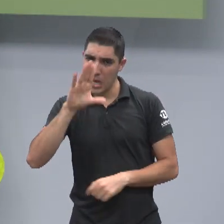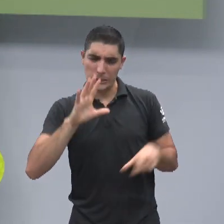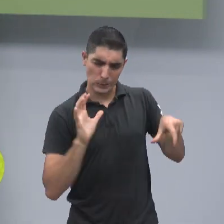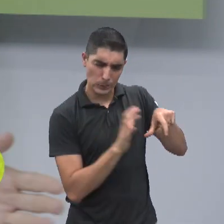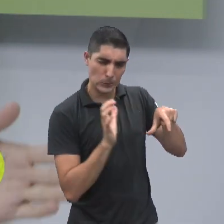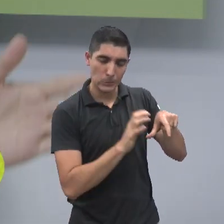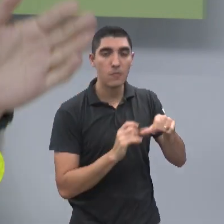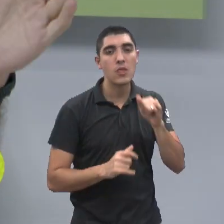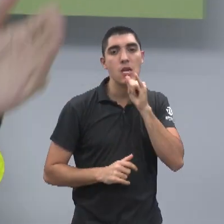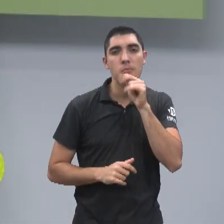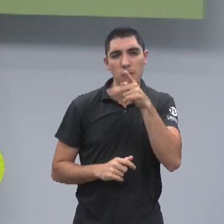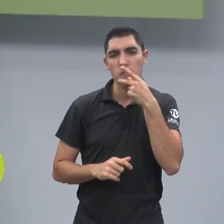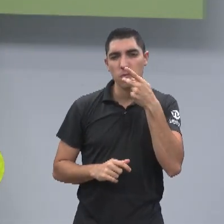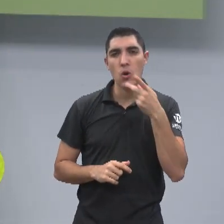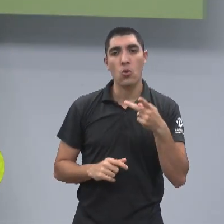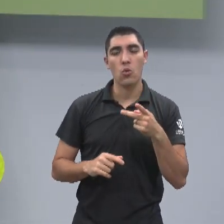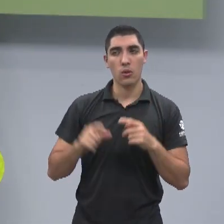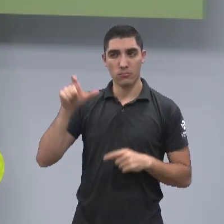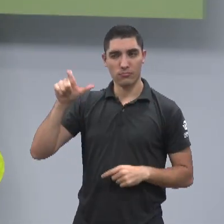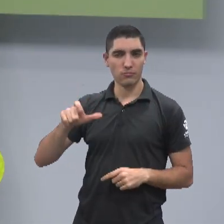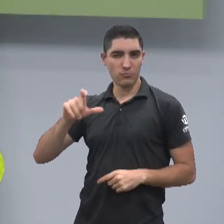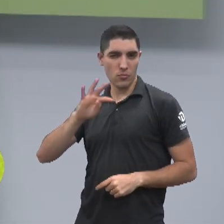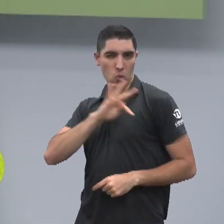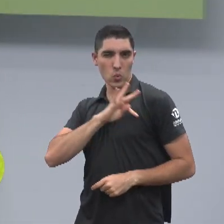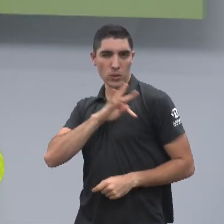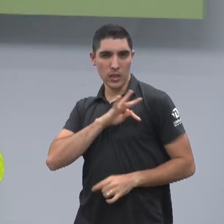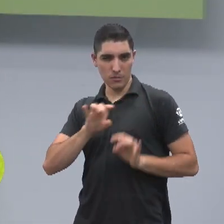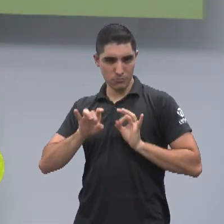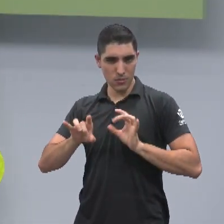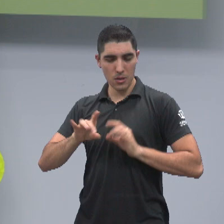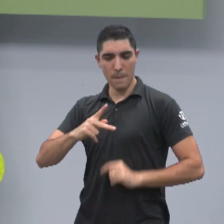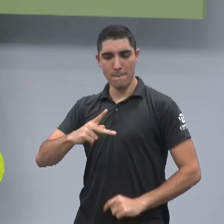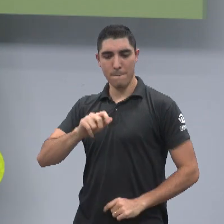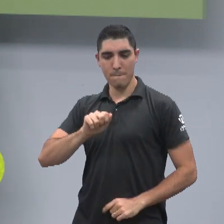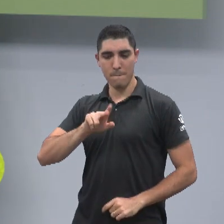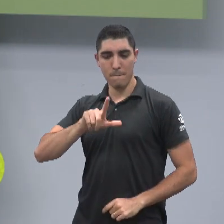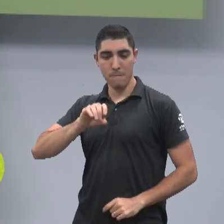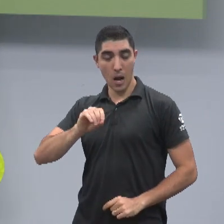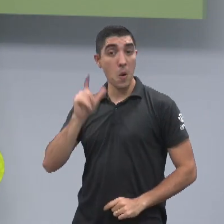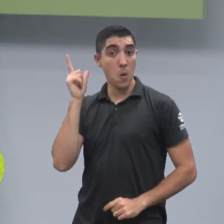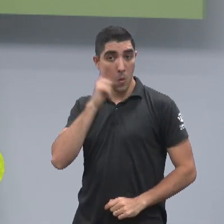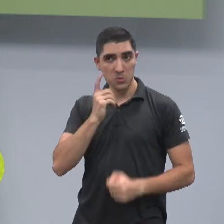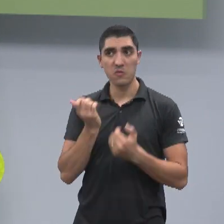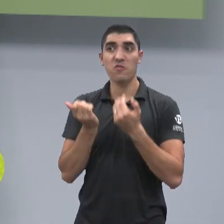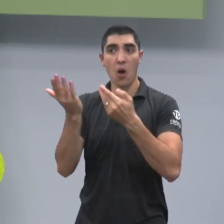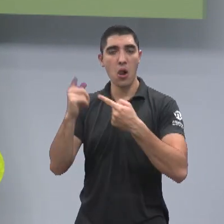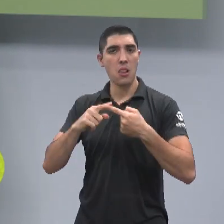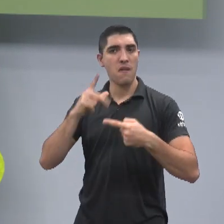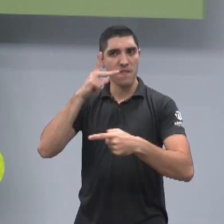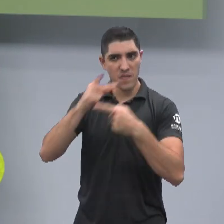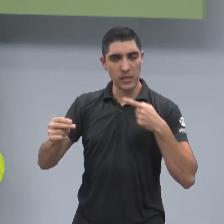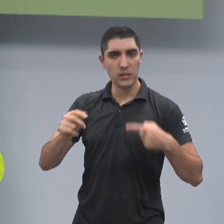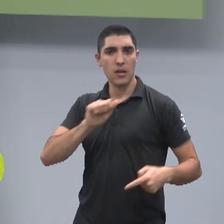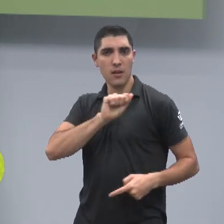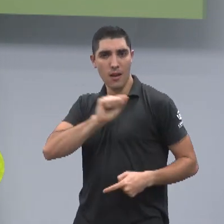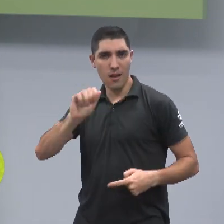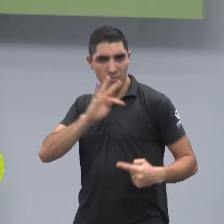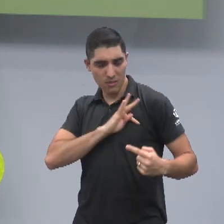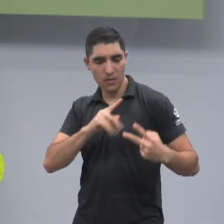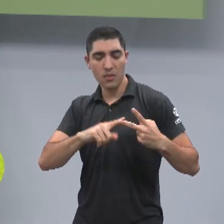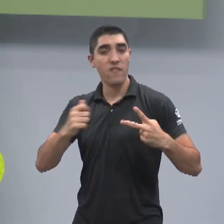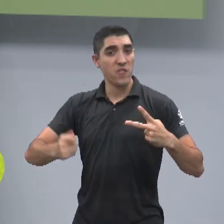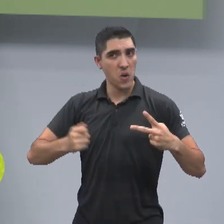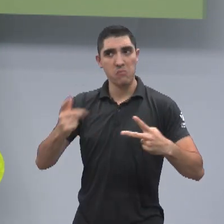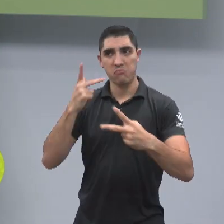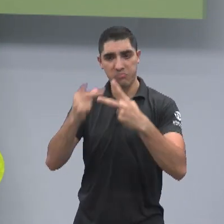bem, principalmente quando o Paulo Roberto chegou, né? Ganhou 2 seguidas de Portuguesa Santista e de Ferroviária fora de casa, mas